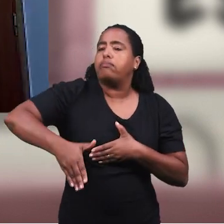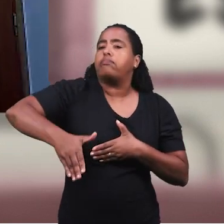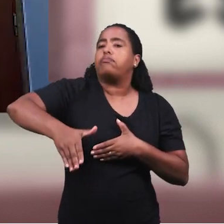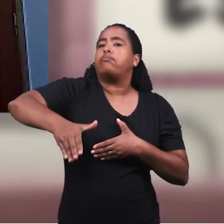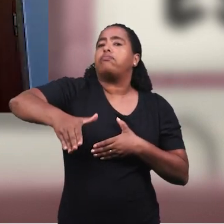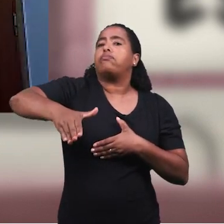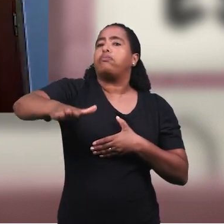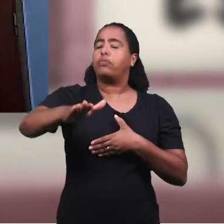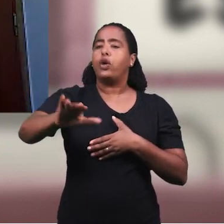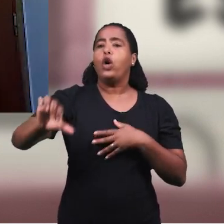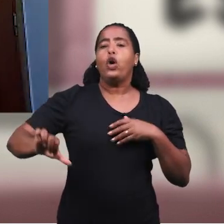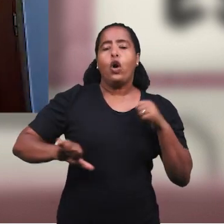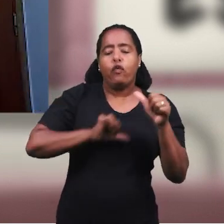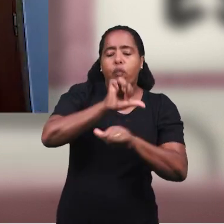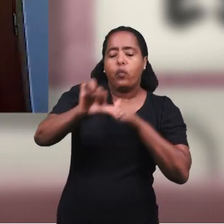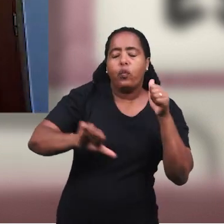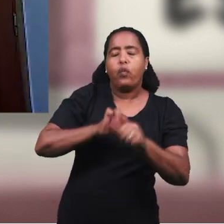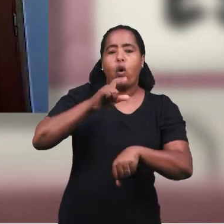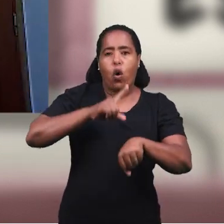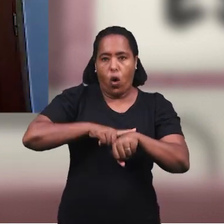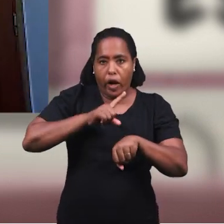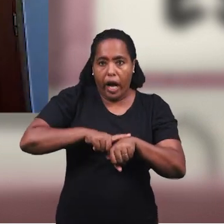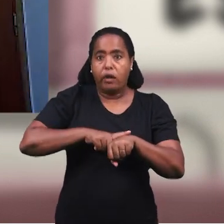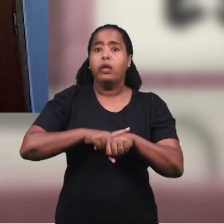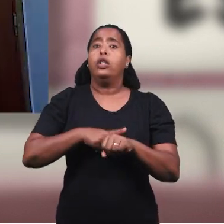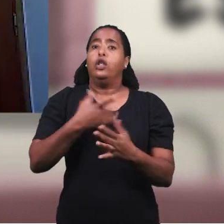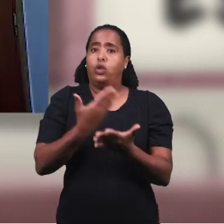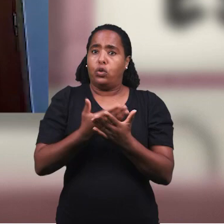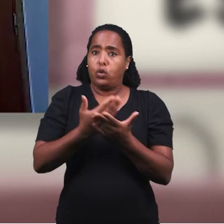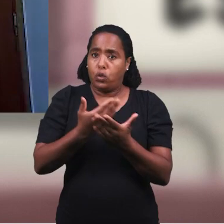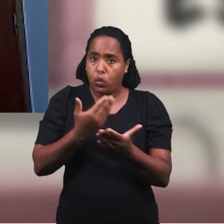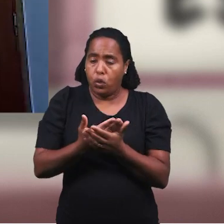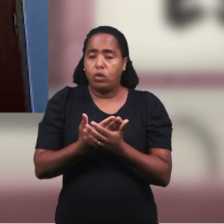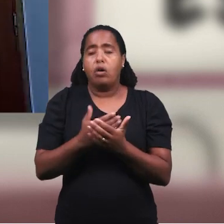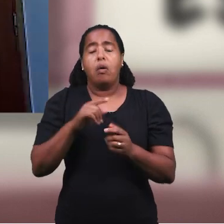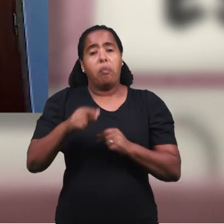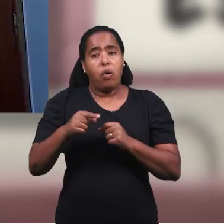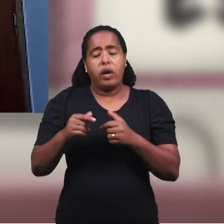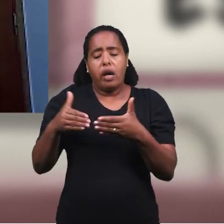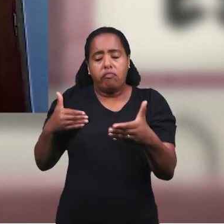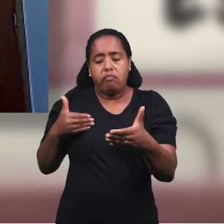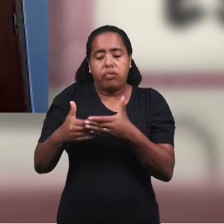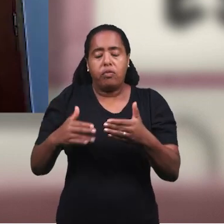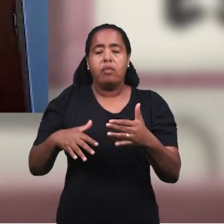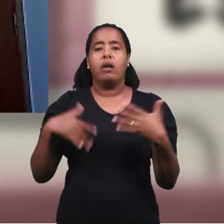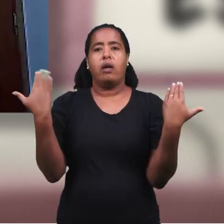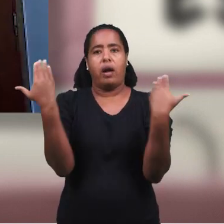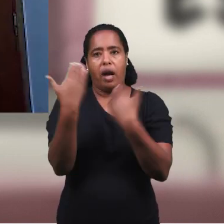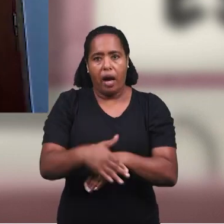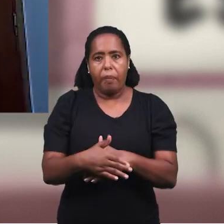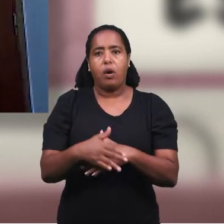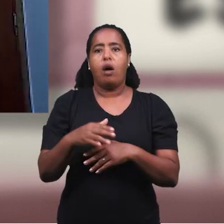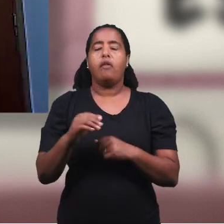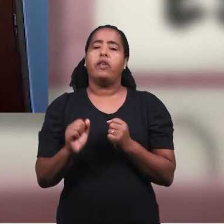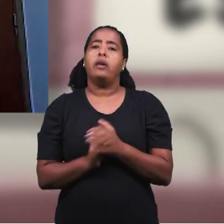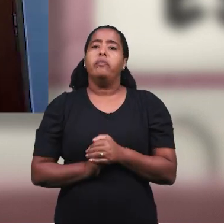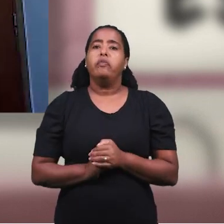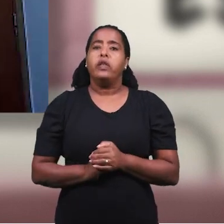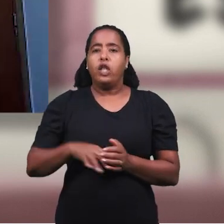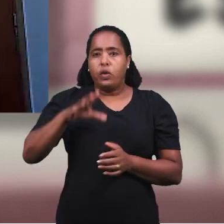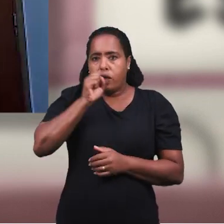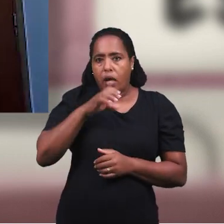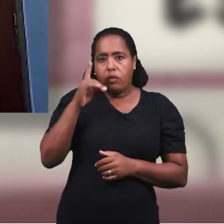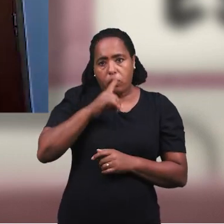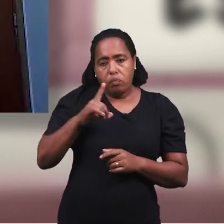eu fui incrementando os meus horários de estudo, porque a prova estava se aproximando, e passei a incluir os sábados também nos dias de estudo, como dia